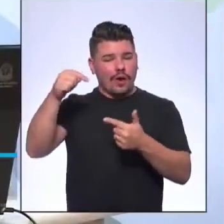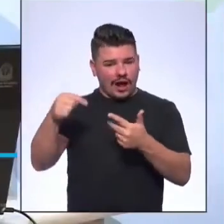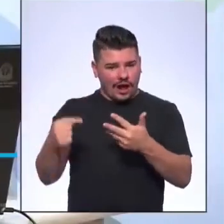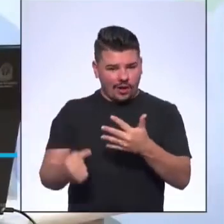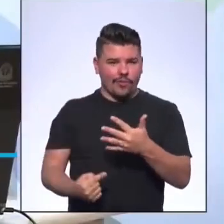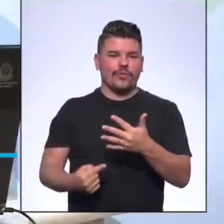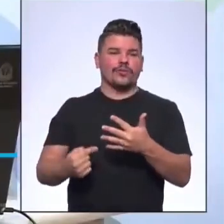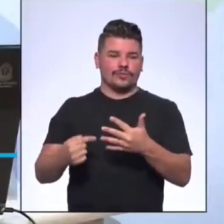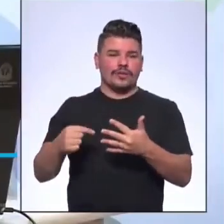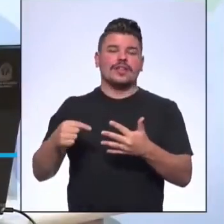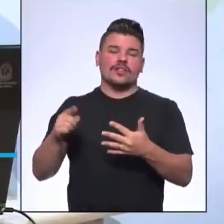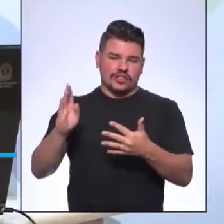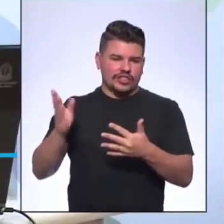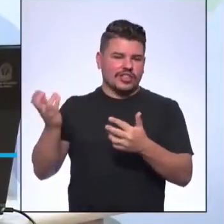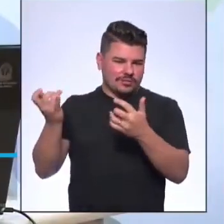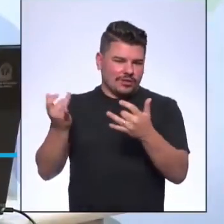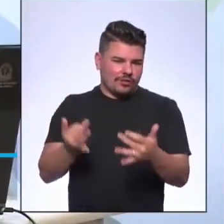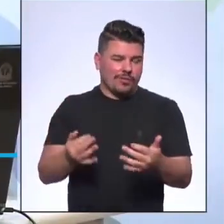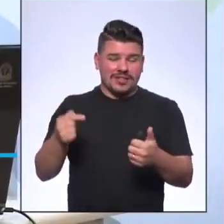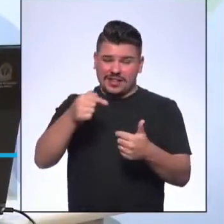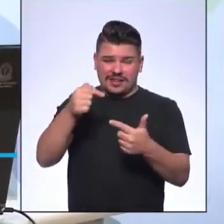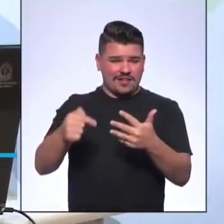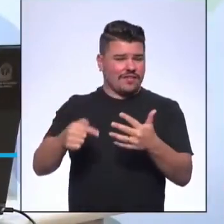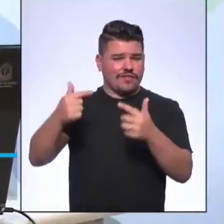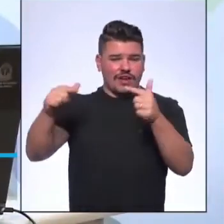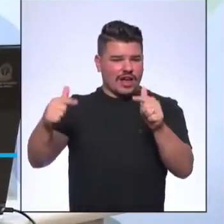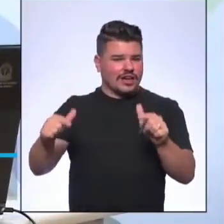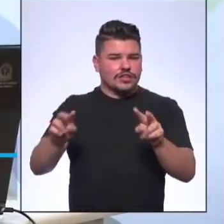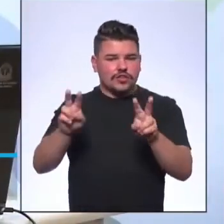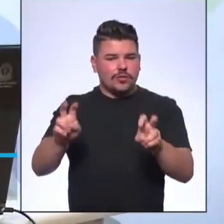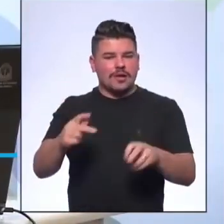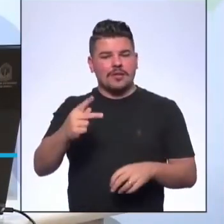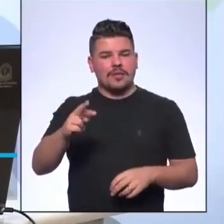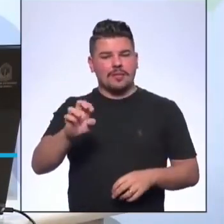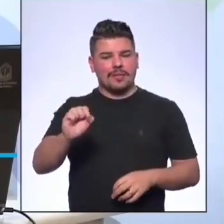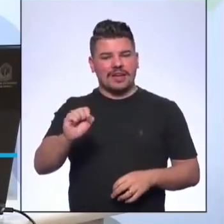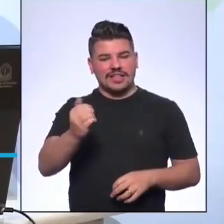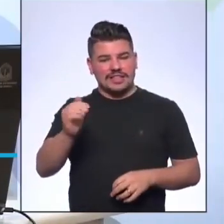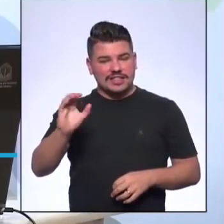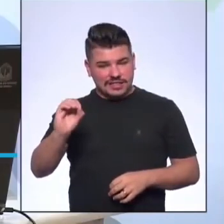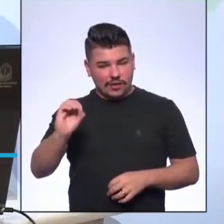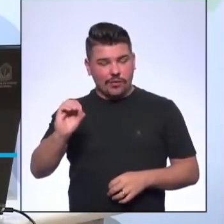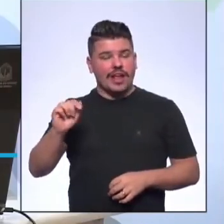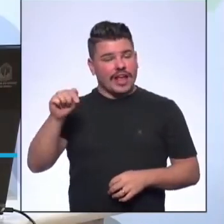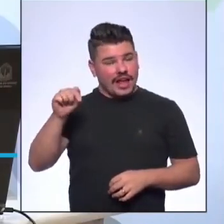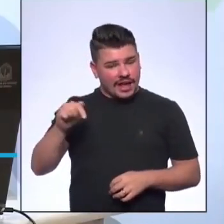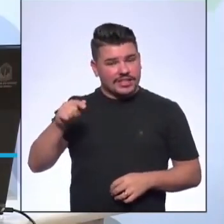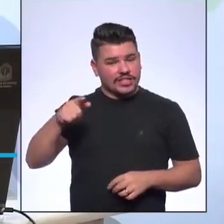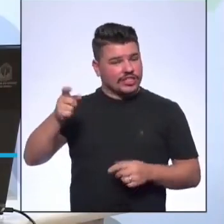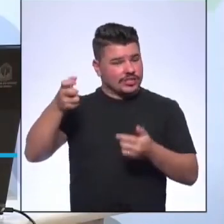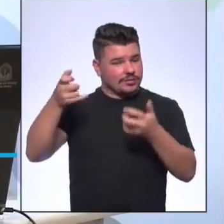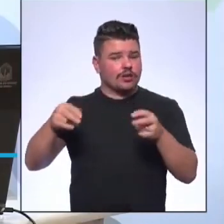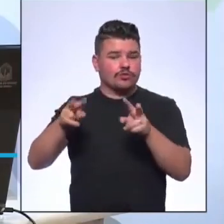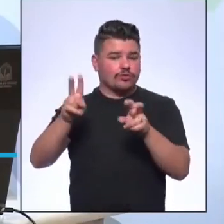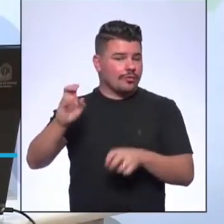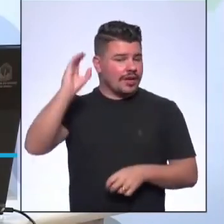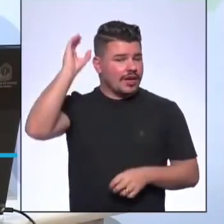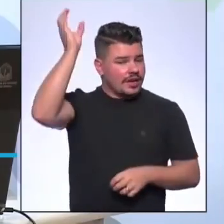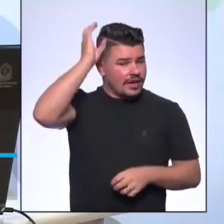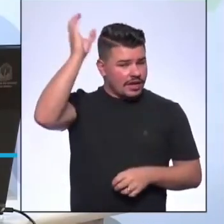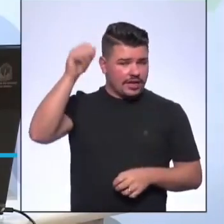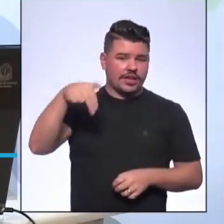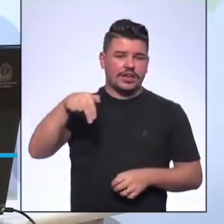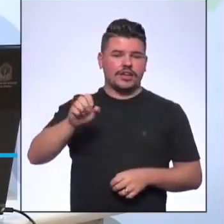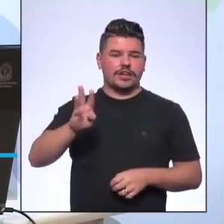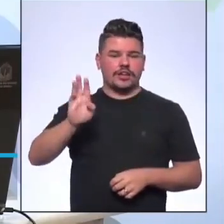muitas, né? O Giba citou algumas aqui, né? São muitas unidades de pressão. Então, nós estamos trabalhando aqui com a unidade newtons por metro quadrado, né? Mas